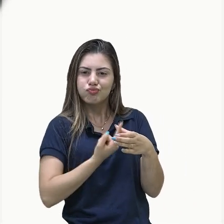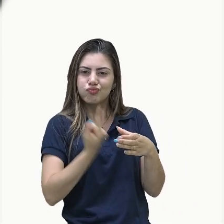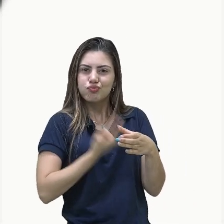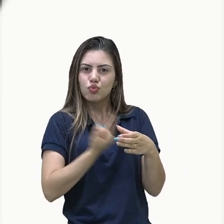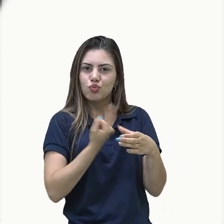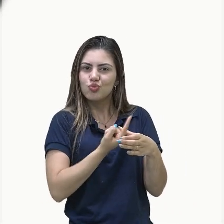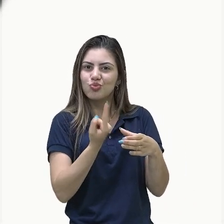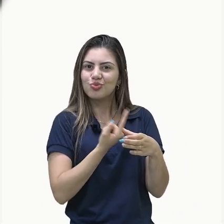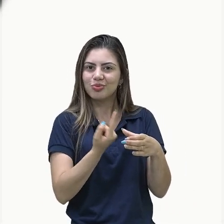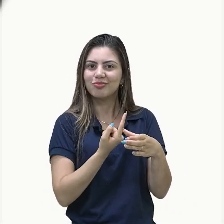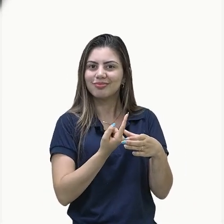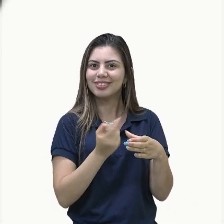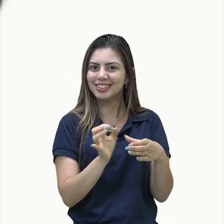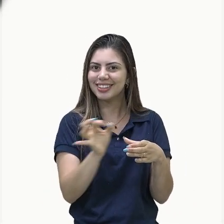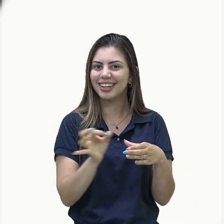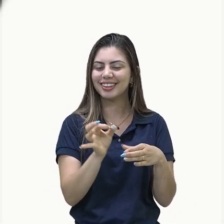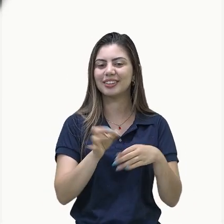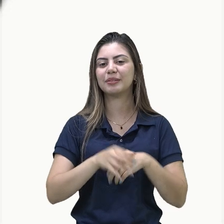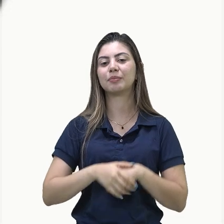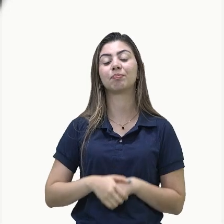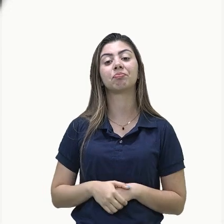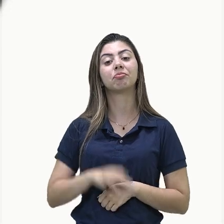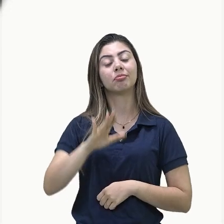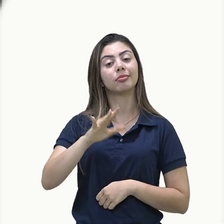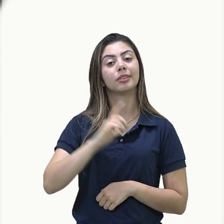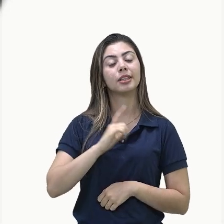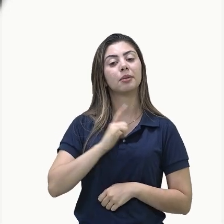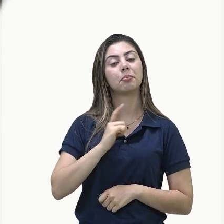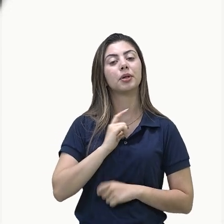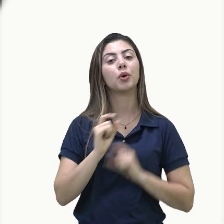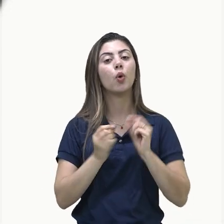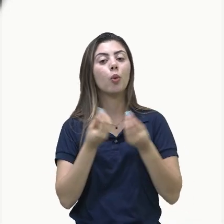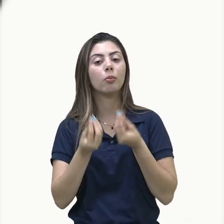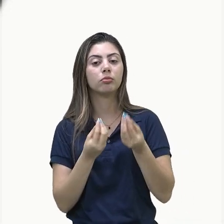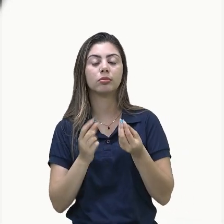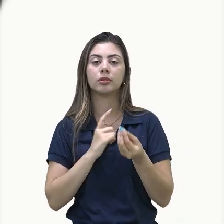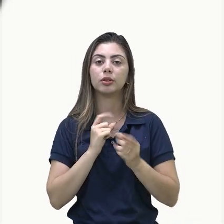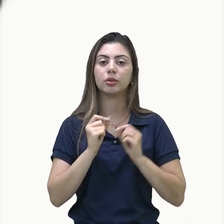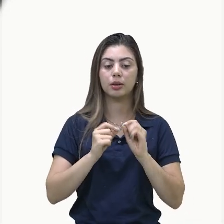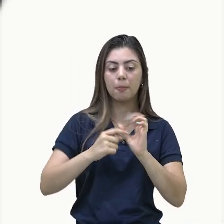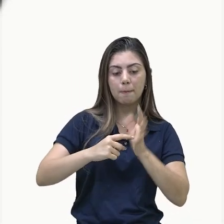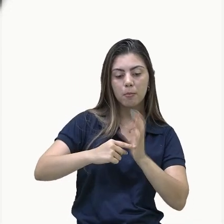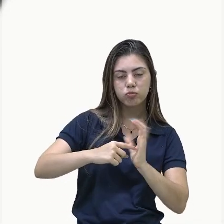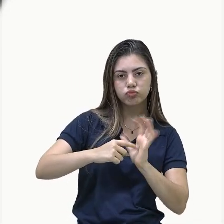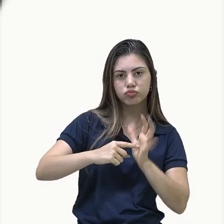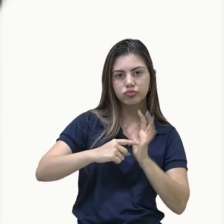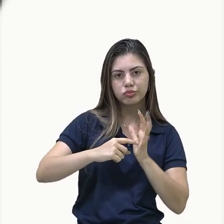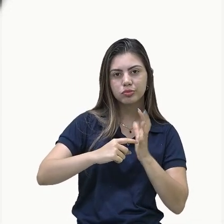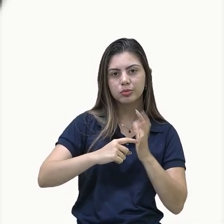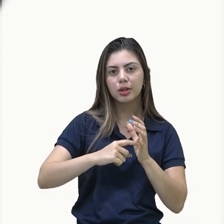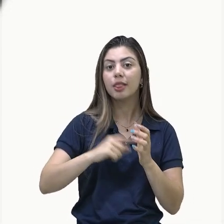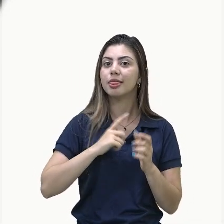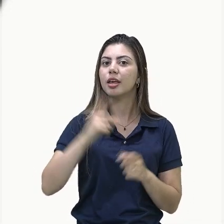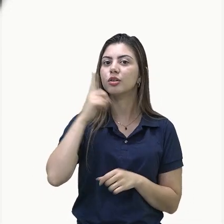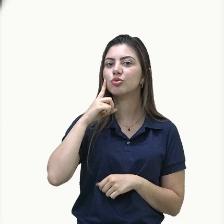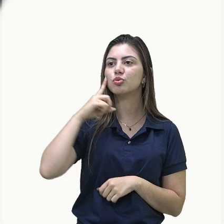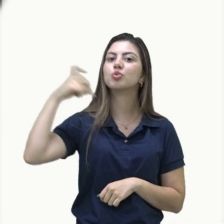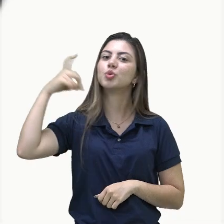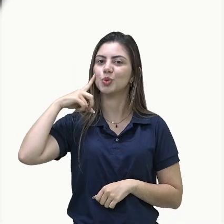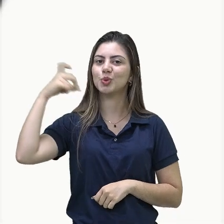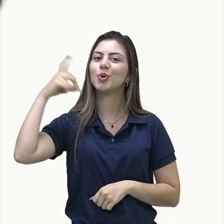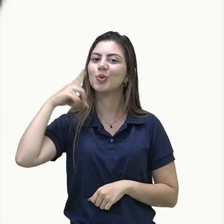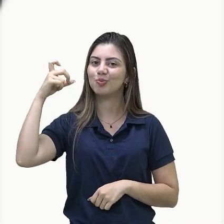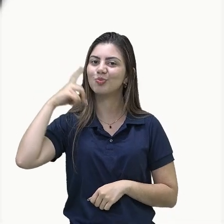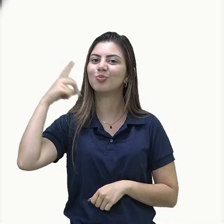nesse aparelho. Além disso, também ele transforma a energia mecânica em energia sonora, porque